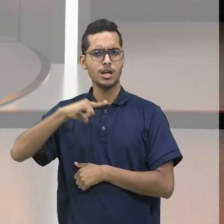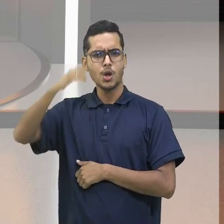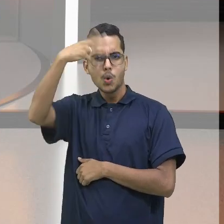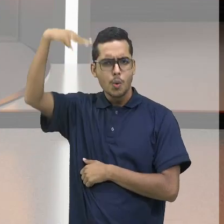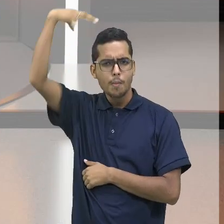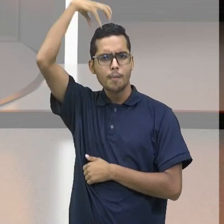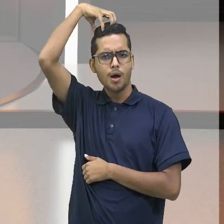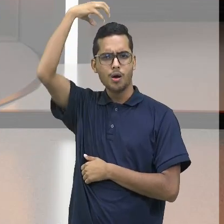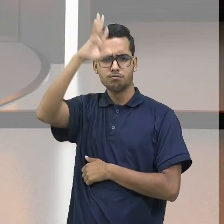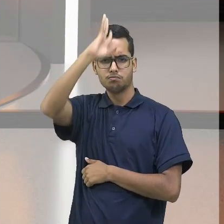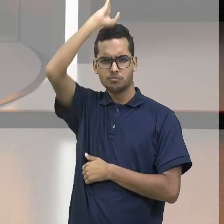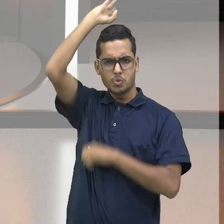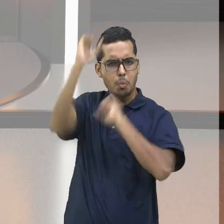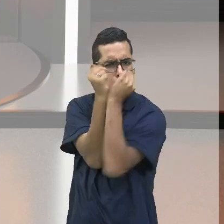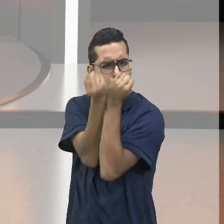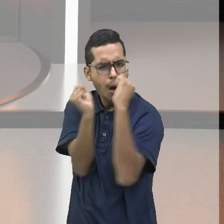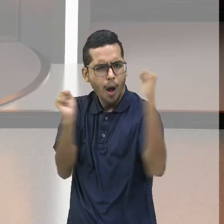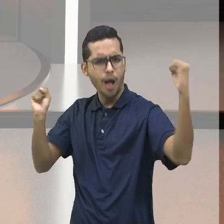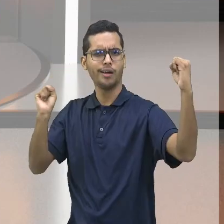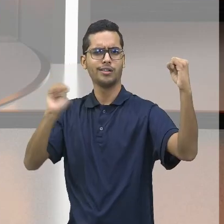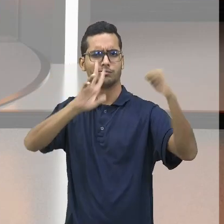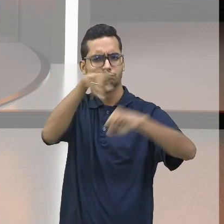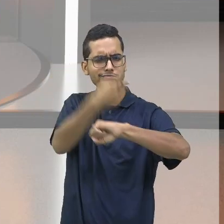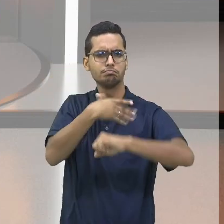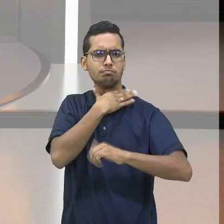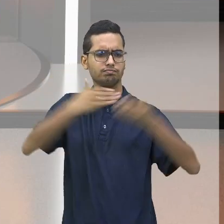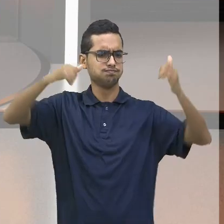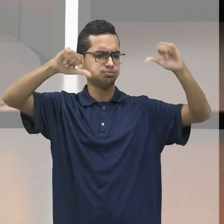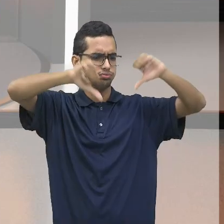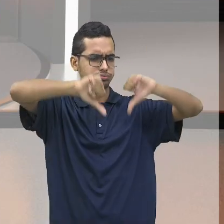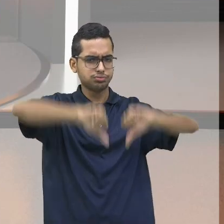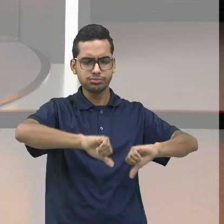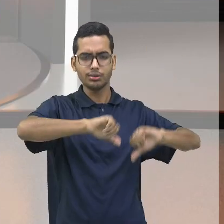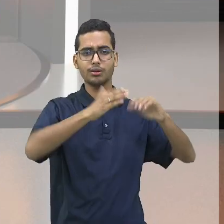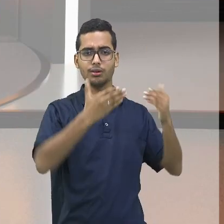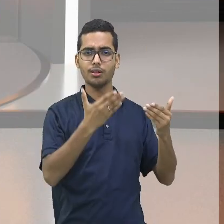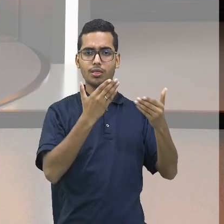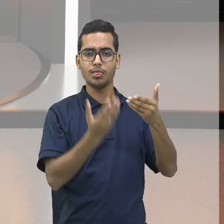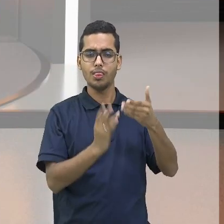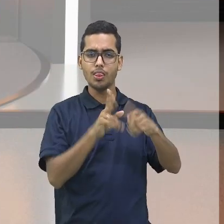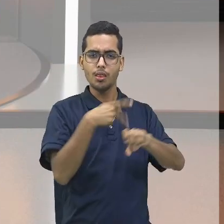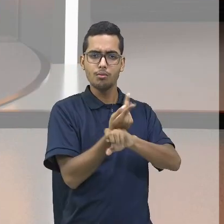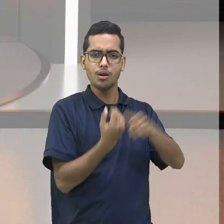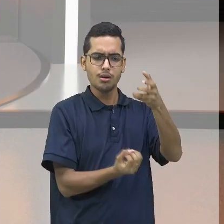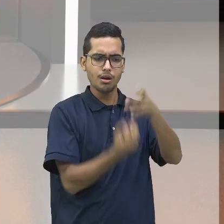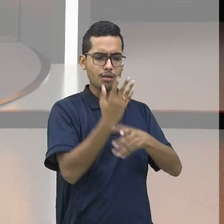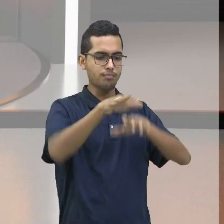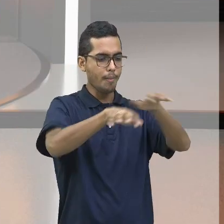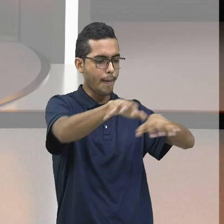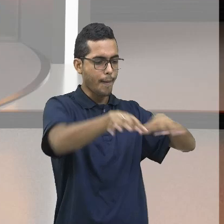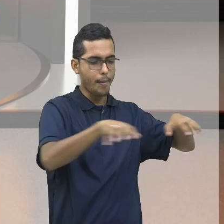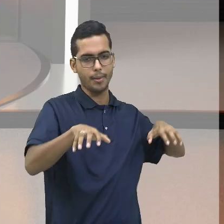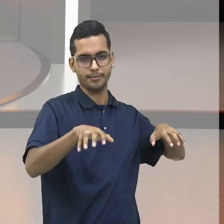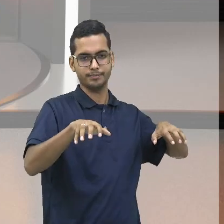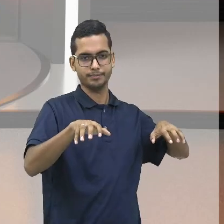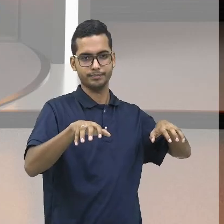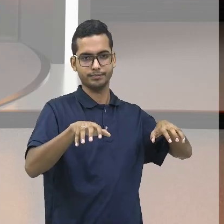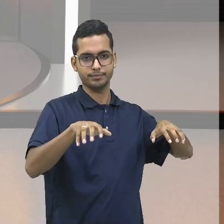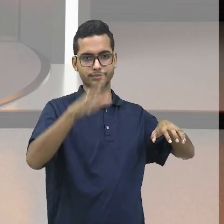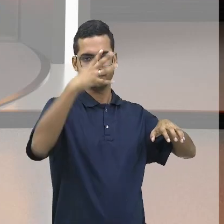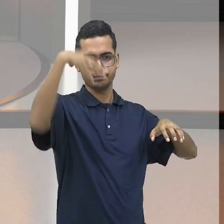esse império ruiu e agora você tem micro-reinos. Como